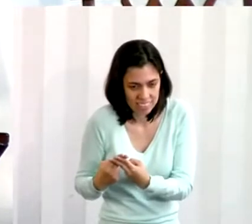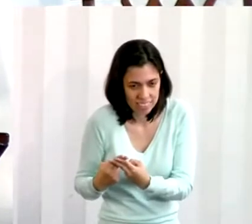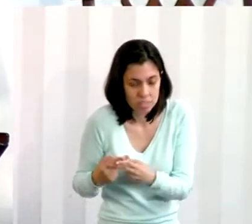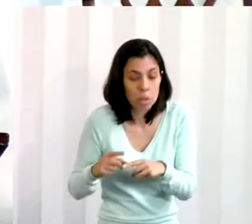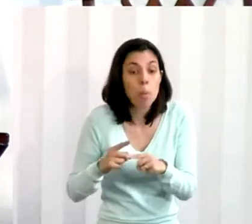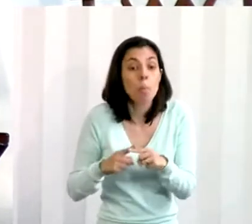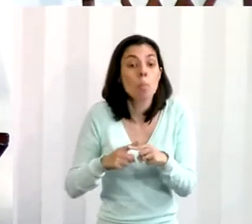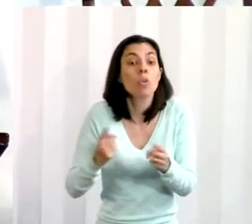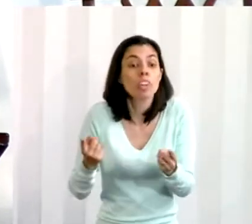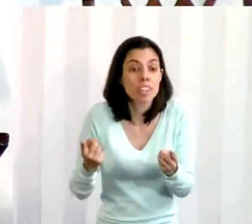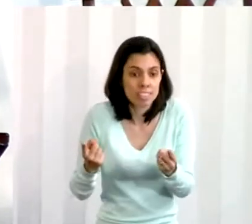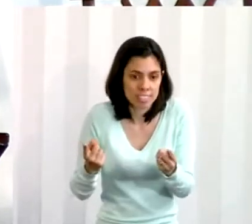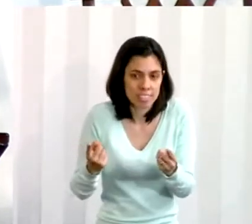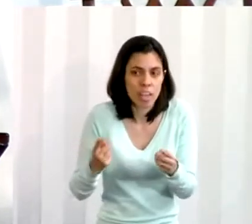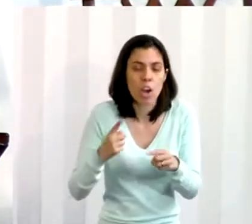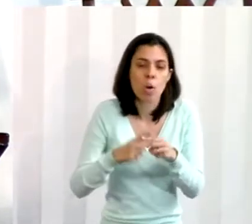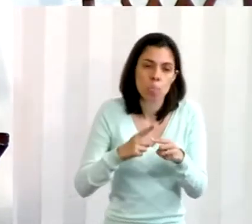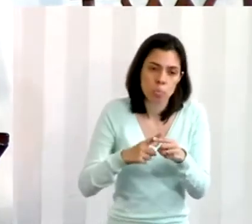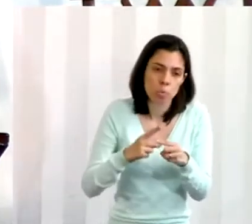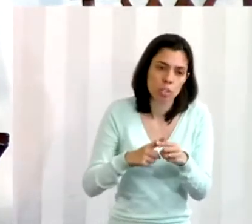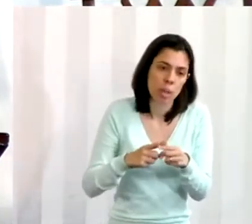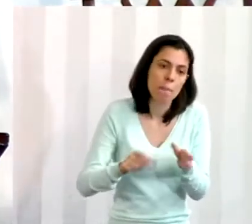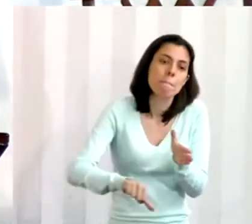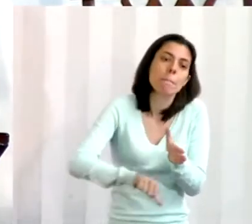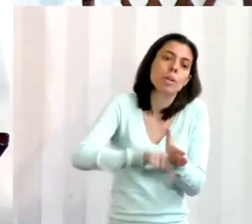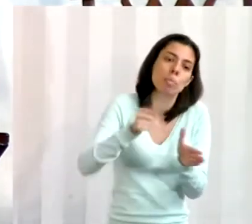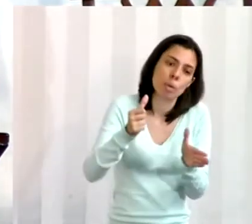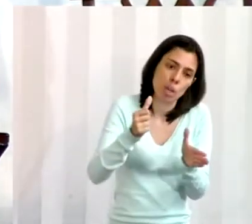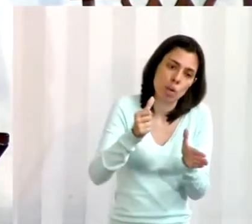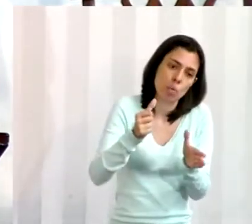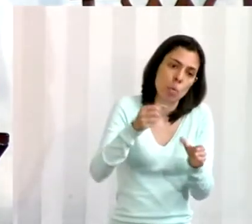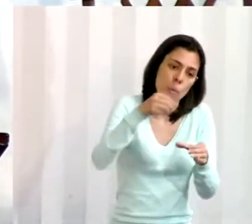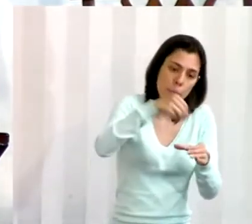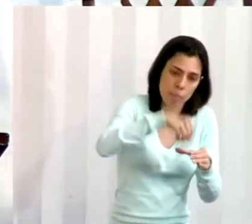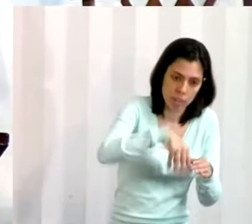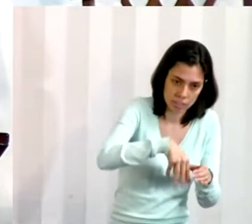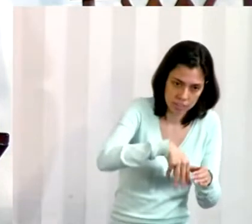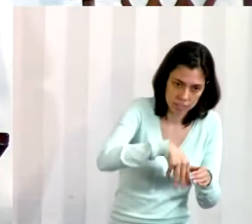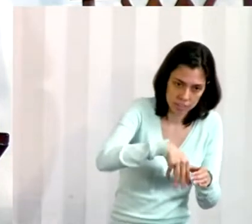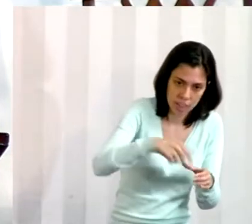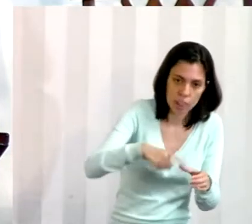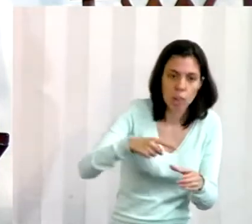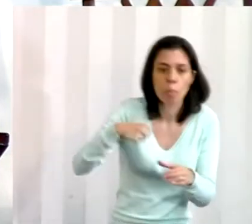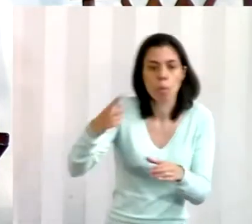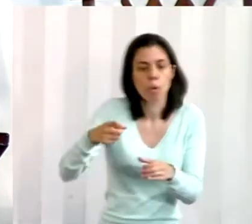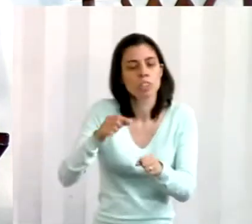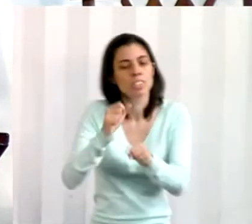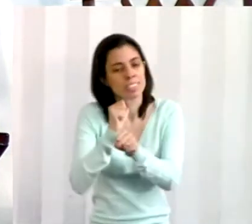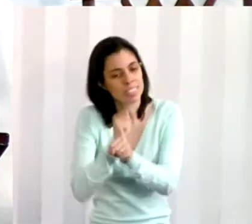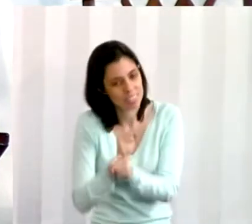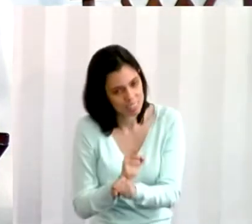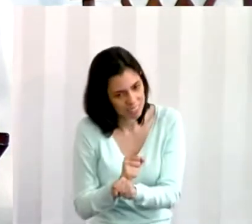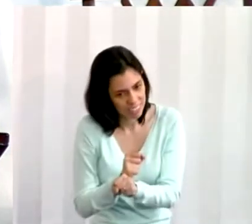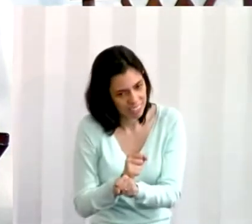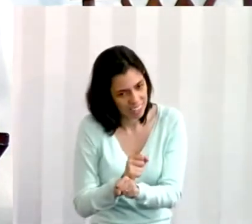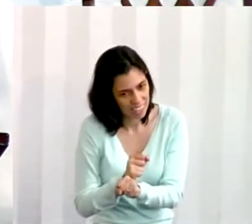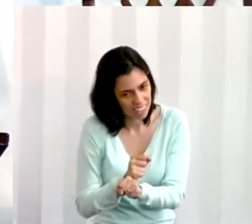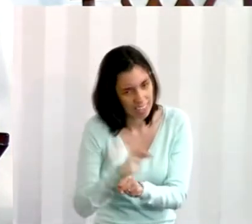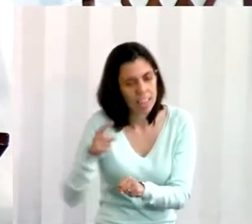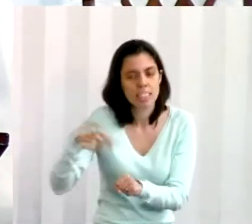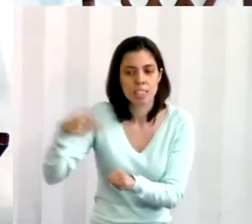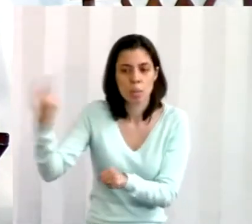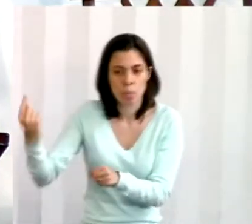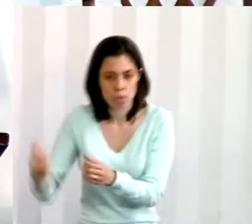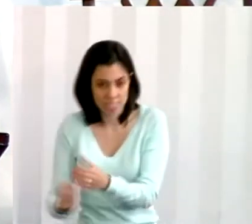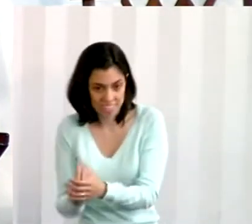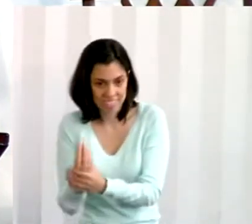Isso está relatado em muitos textos, você não precisa abrir, eu apenas cito. Paulo, quando escreveu aos Tessalonicenses, no capítulo